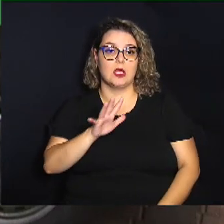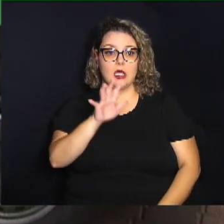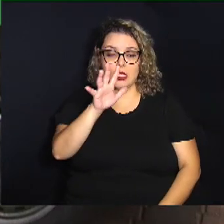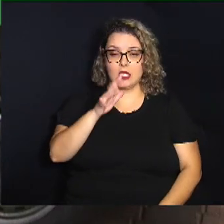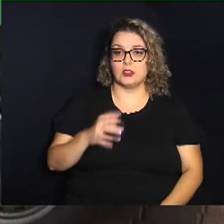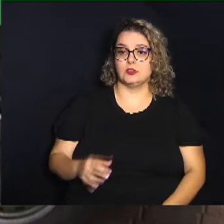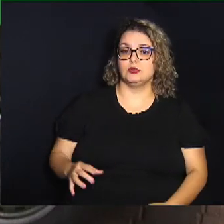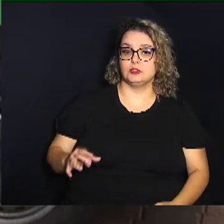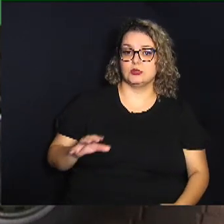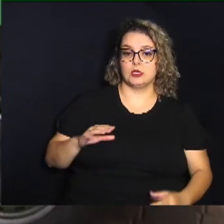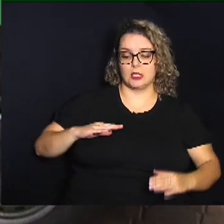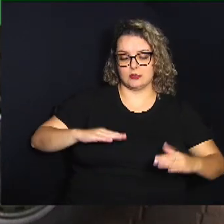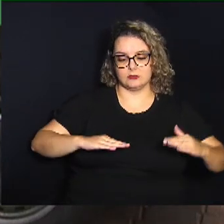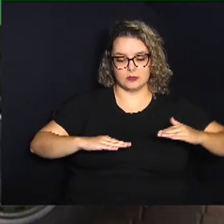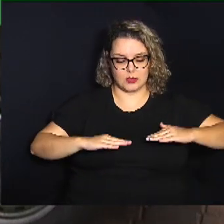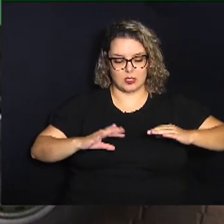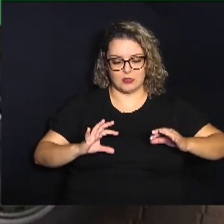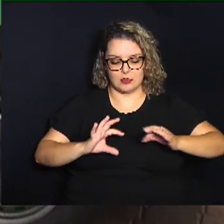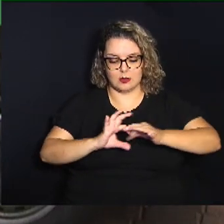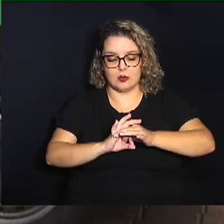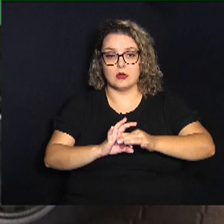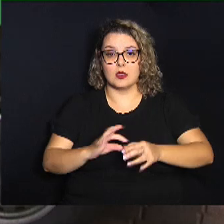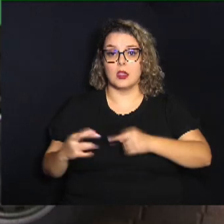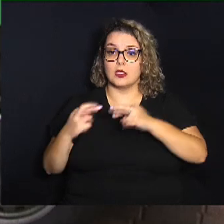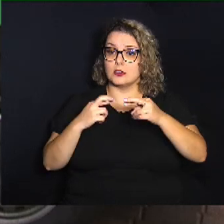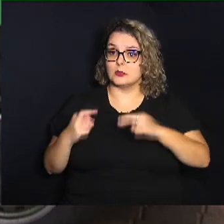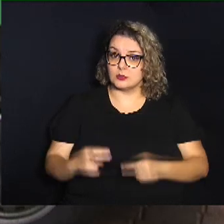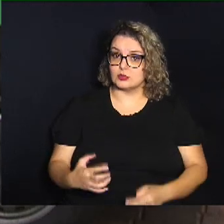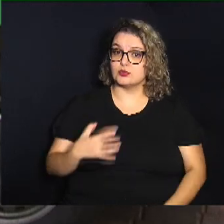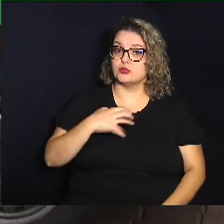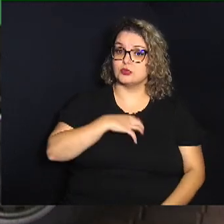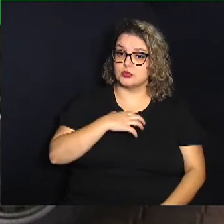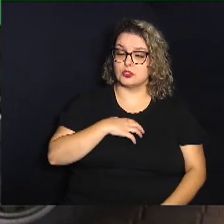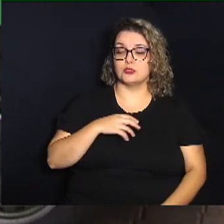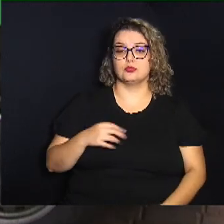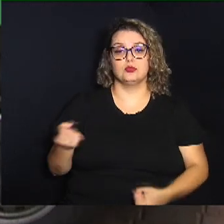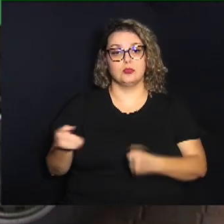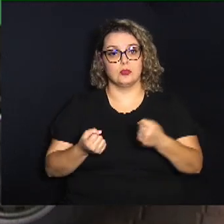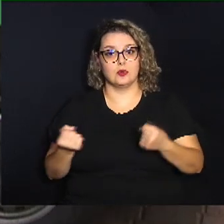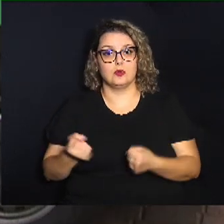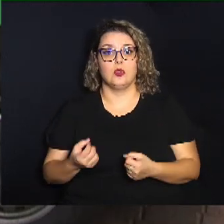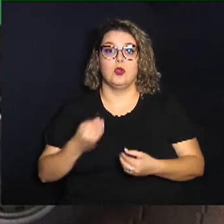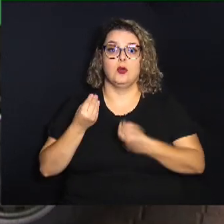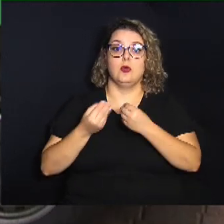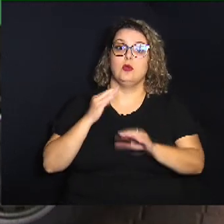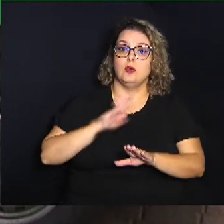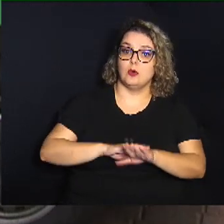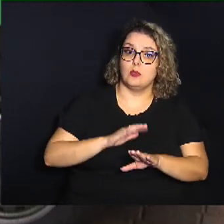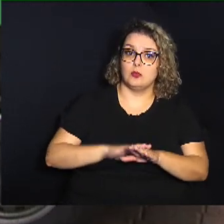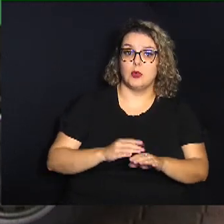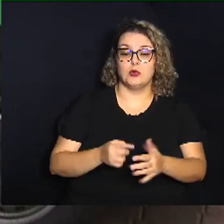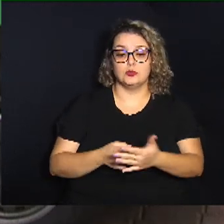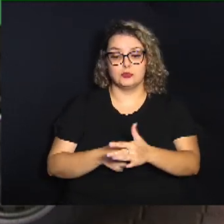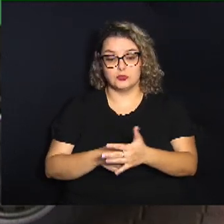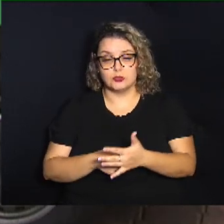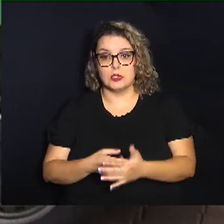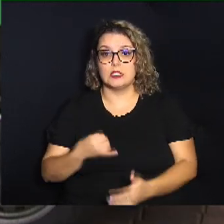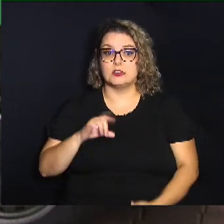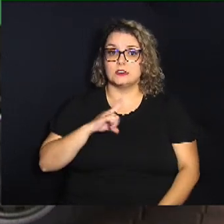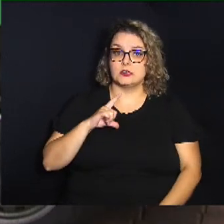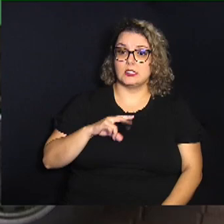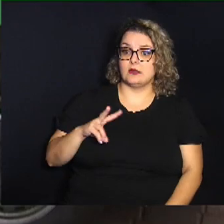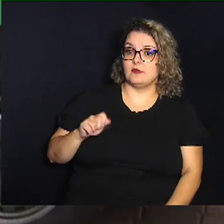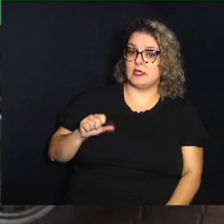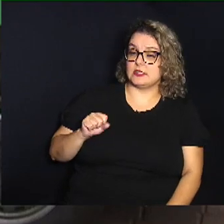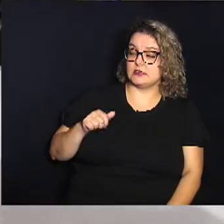conecta nos veículos analisamos as condições do veículo a questão de como está o funcionamento do motor se há vazamento de